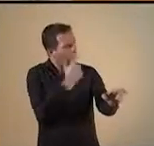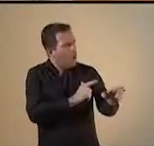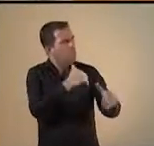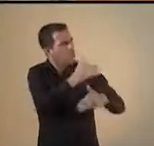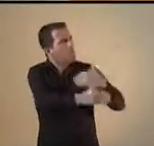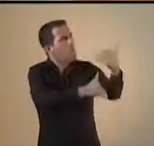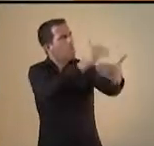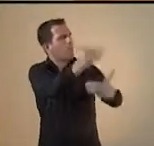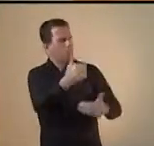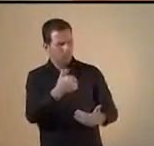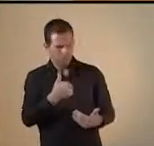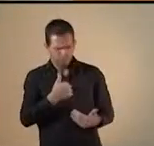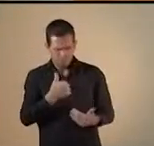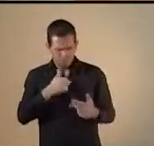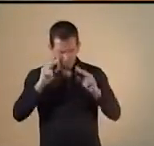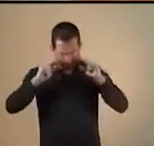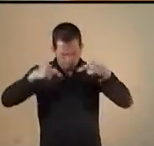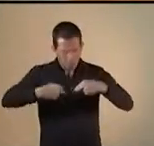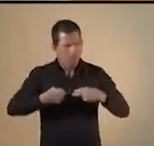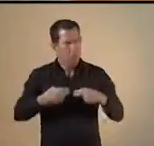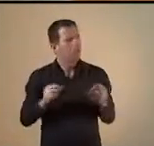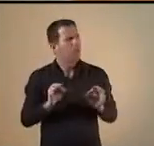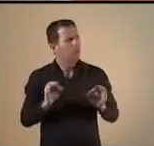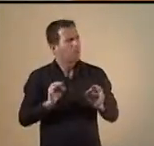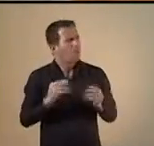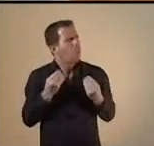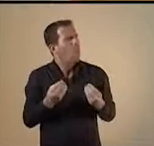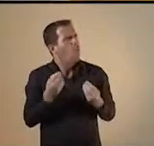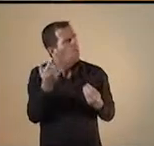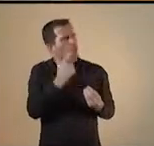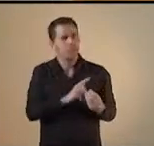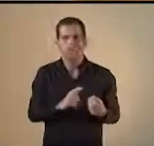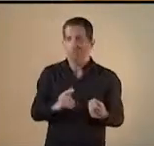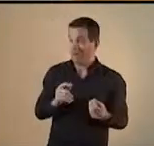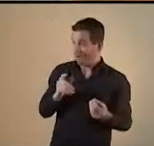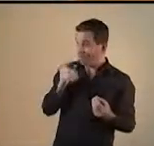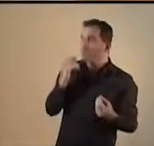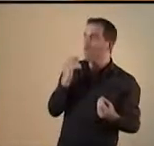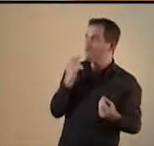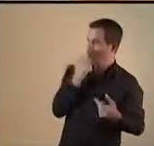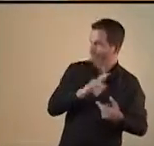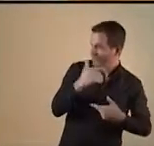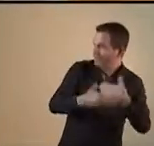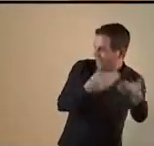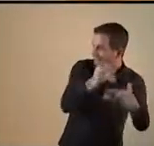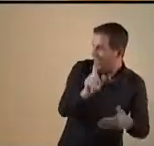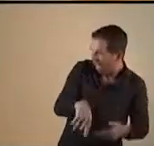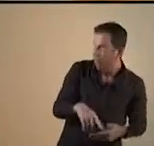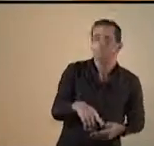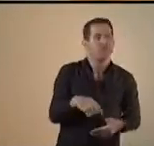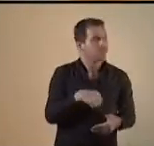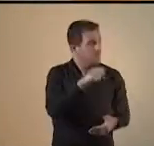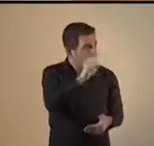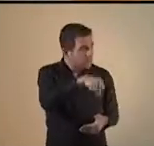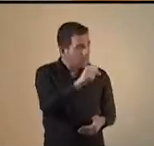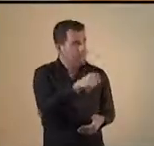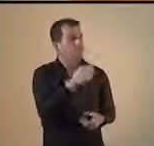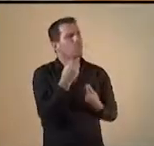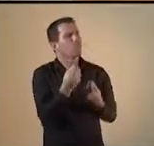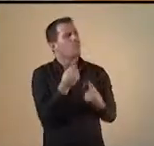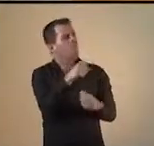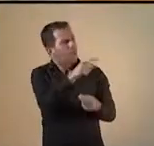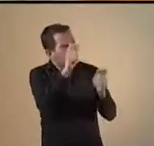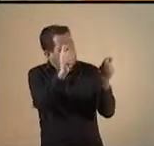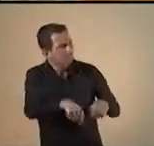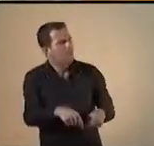que ela está fazendo, eu não posso, eu tenho que... Como é que ela chegou até esse ponto e eu ainda não cheguei? Exatamente. Como é